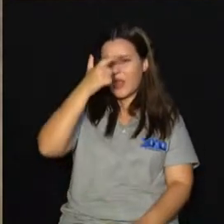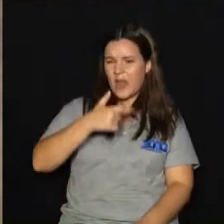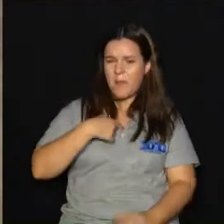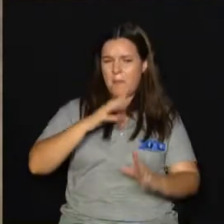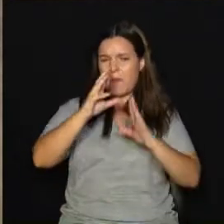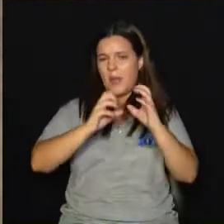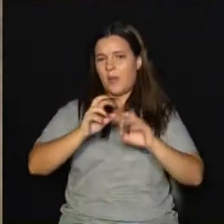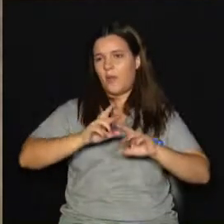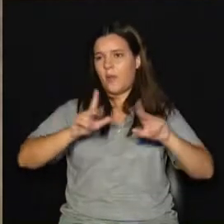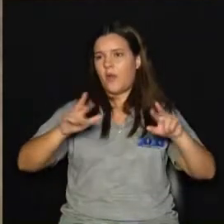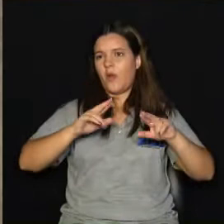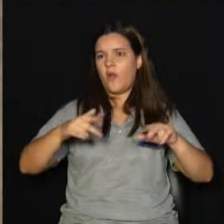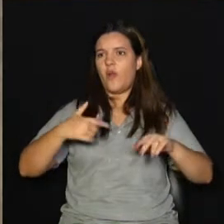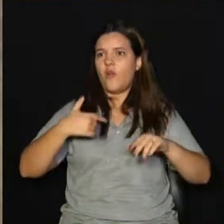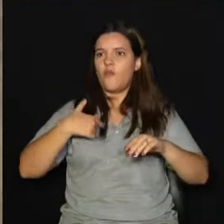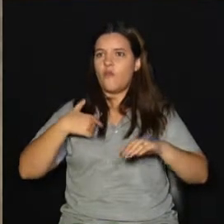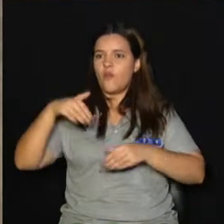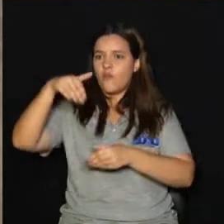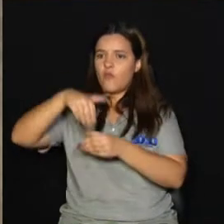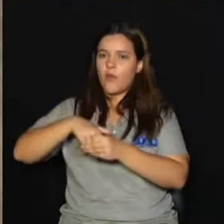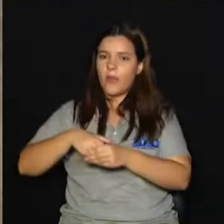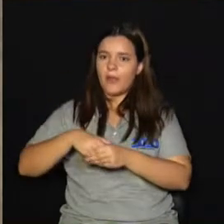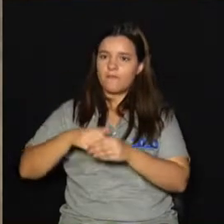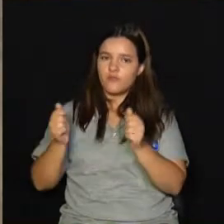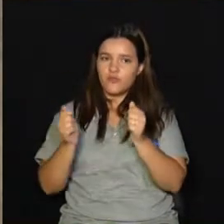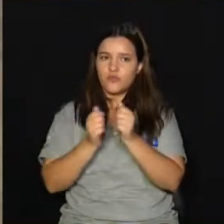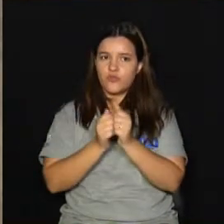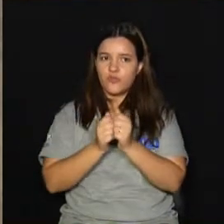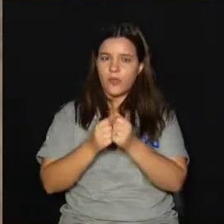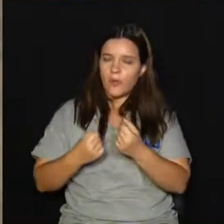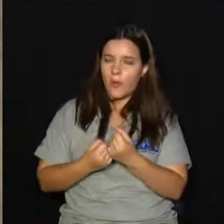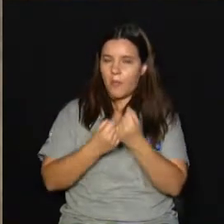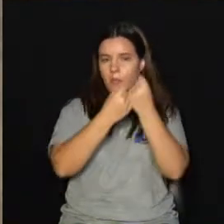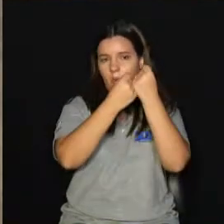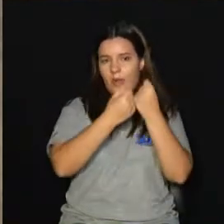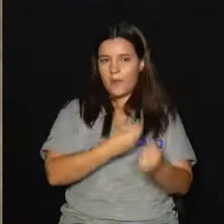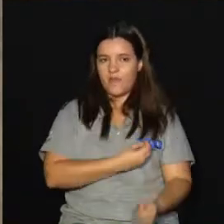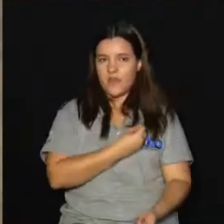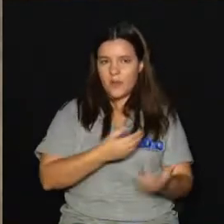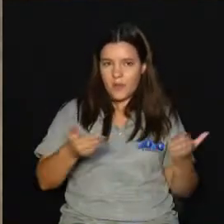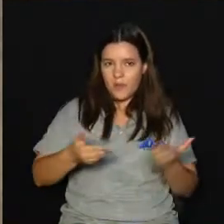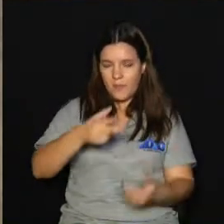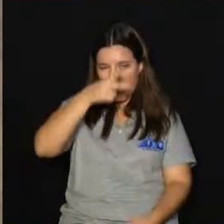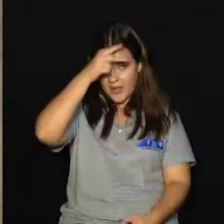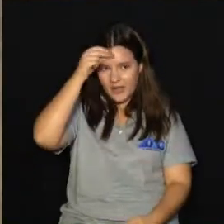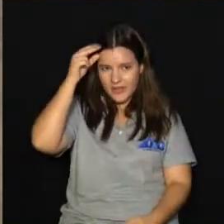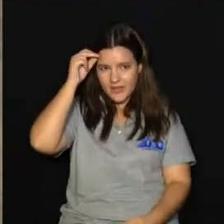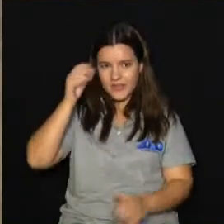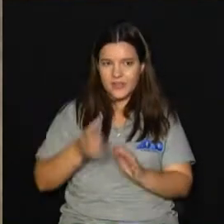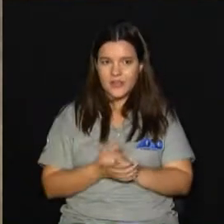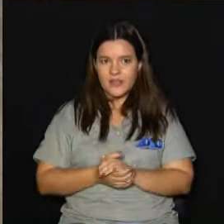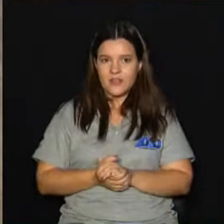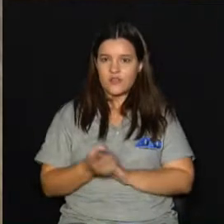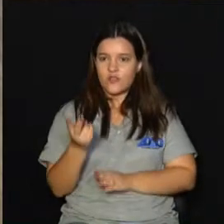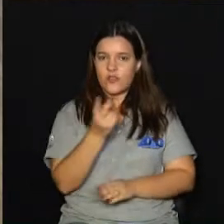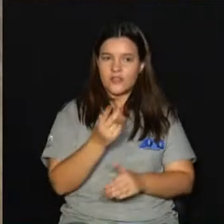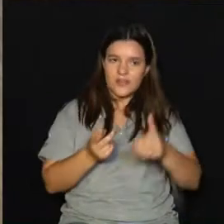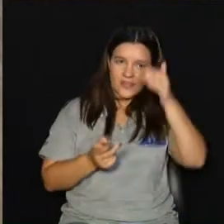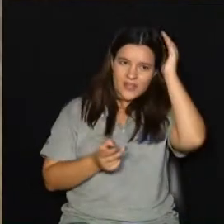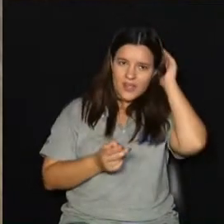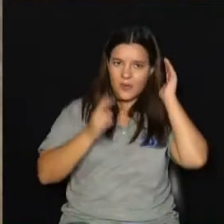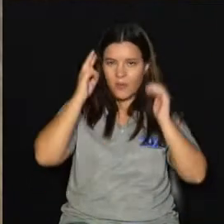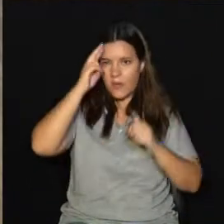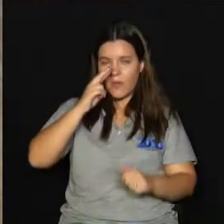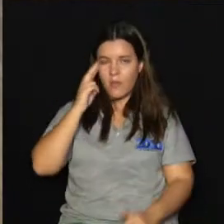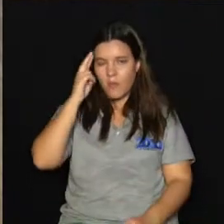briga, eu vou votar junto com a base do atual prefeito. Isso pode acontecer, essa briga que a gente viu, esses ataques entre os dois candidatos? Pode ser que